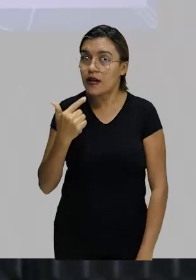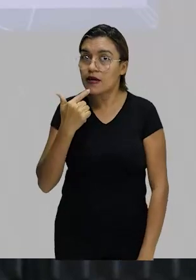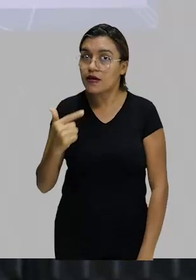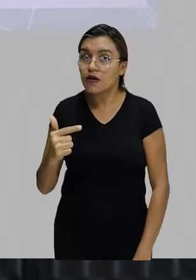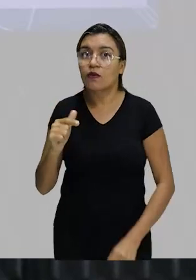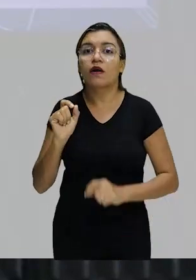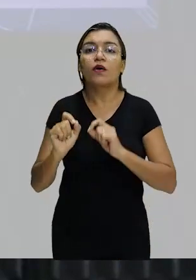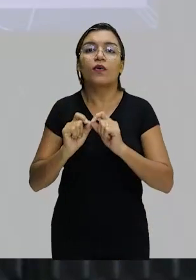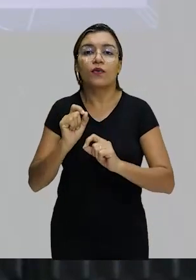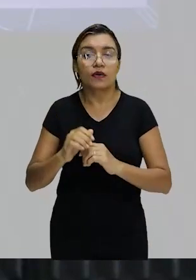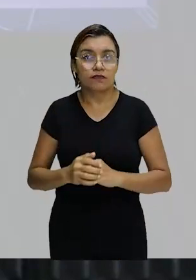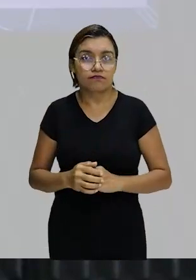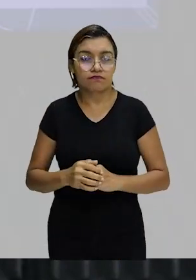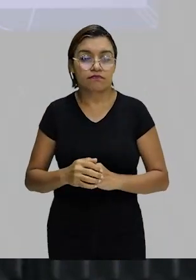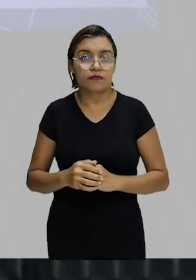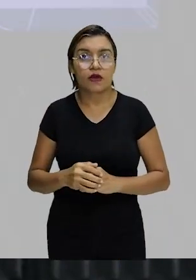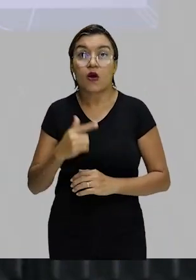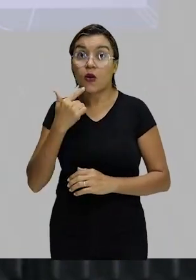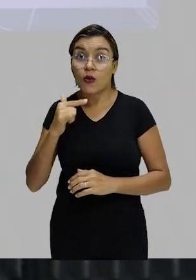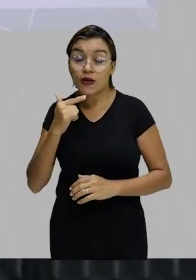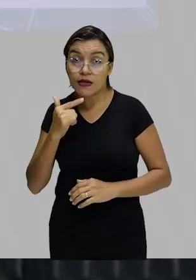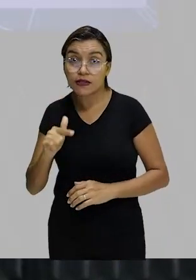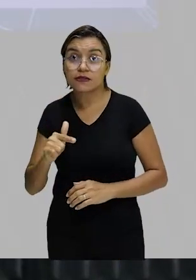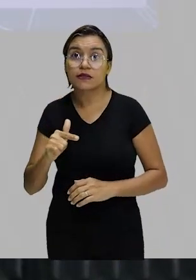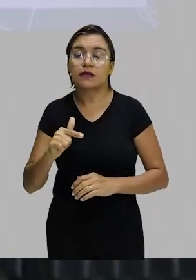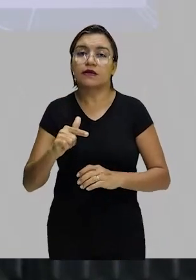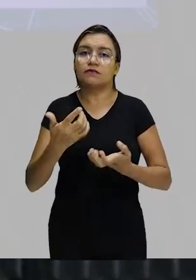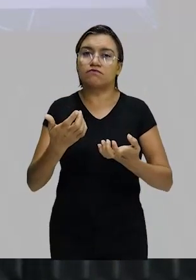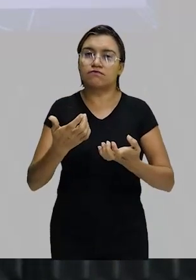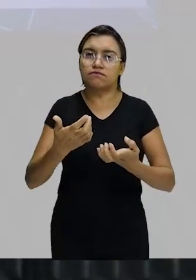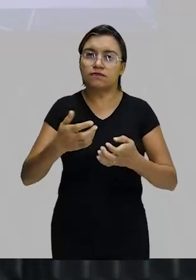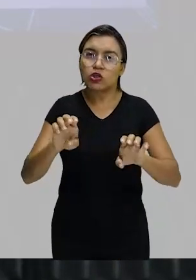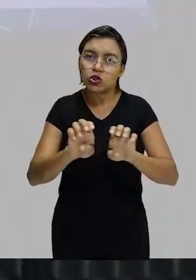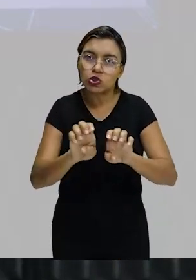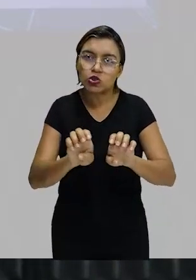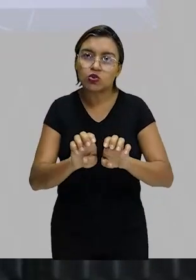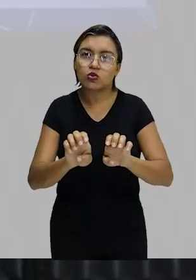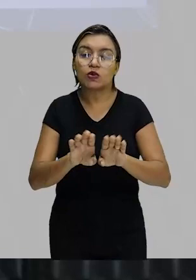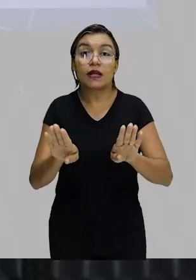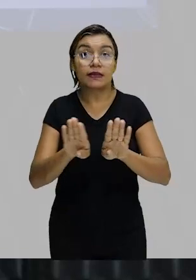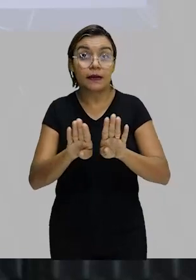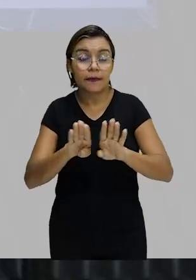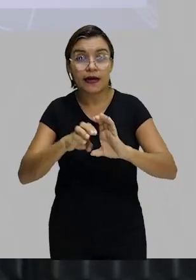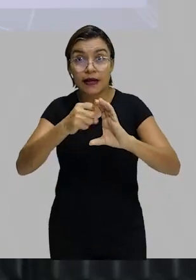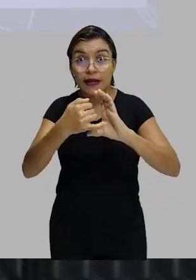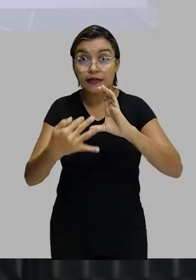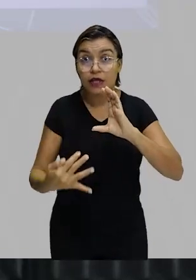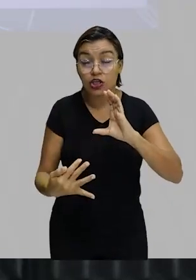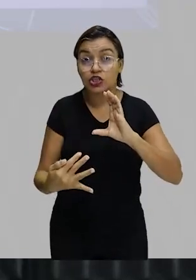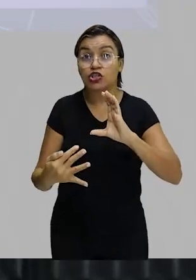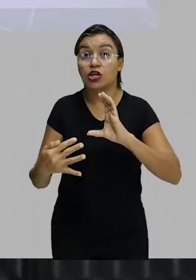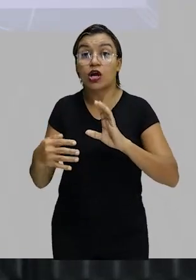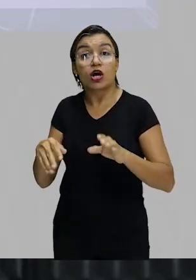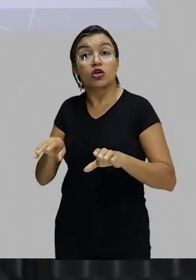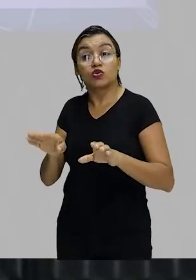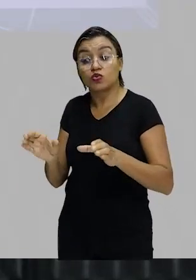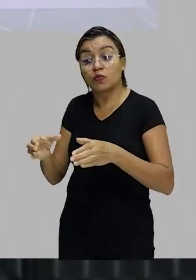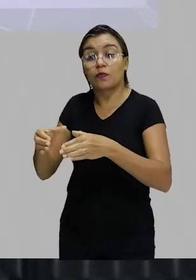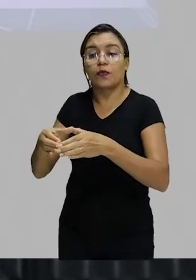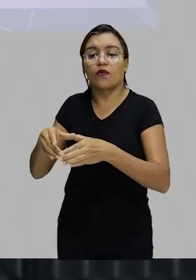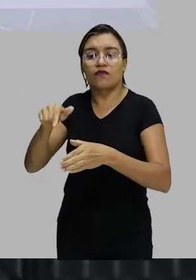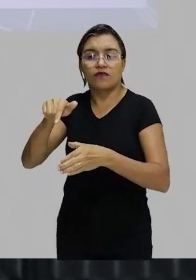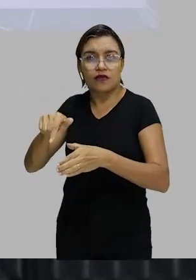uma língua estrangeira é você conhecer aspectos da cultura dos povos que usam aquele idioma. Por isso que nas nossas aulas